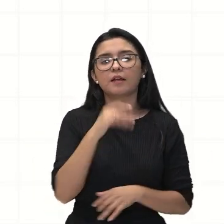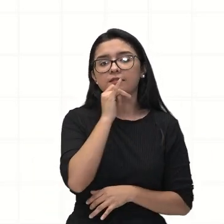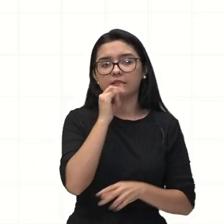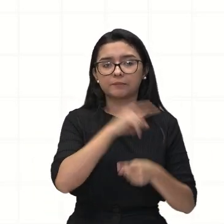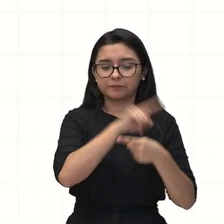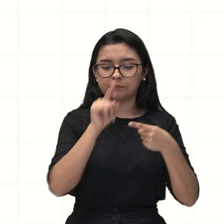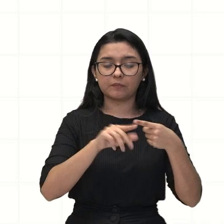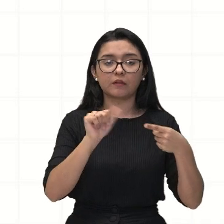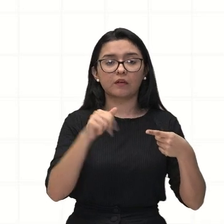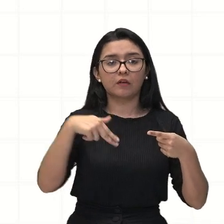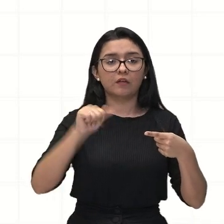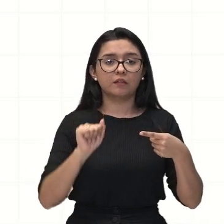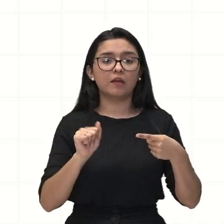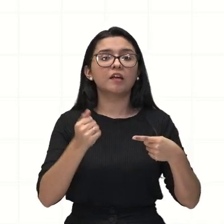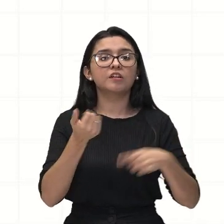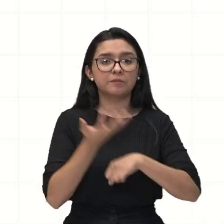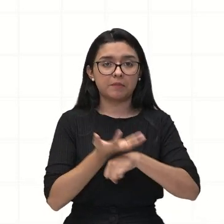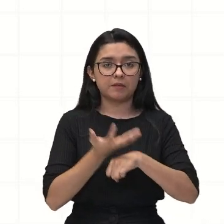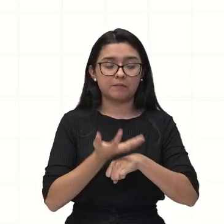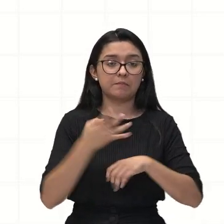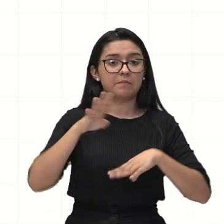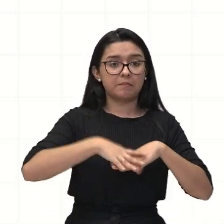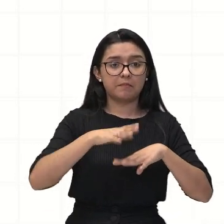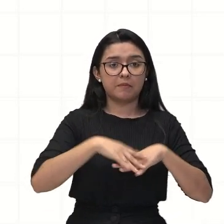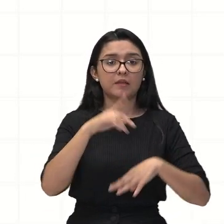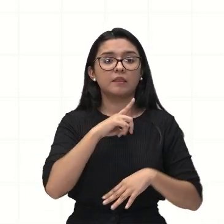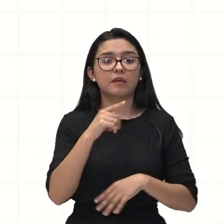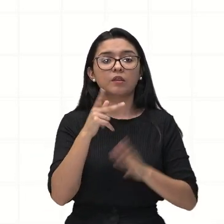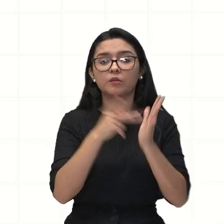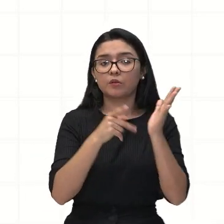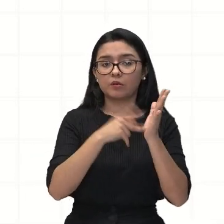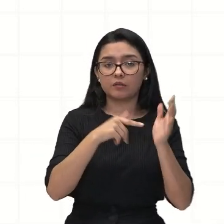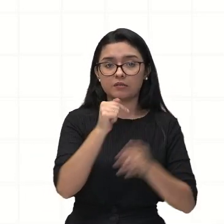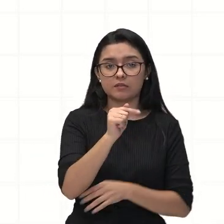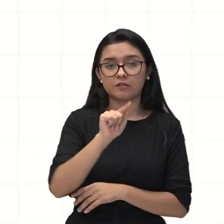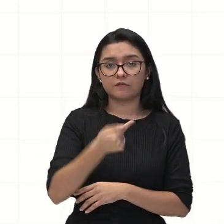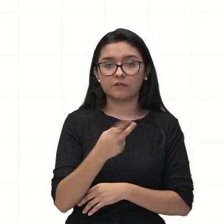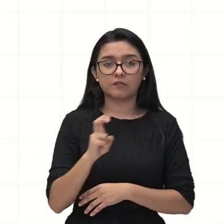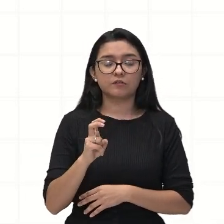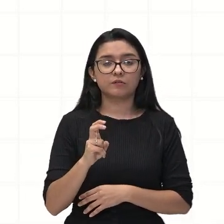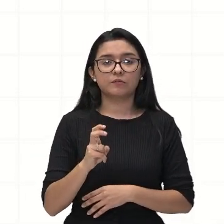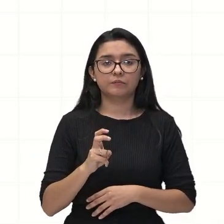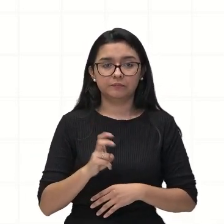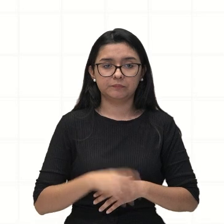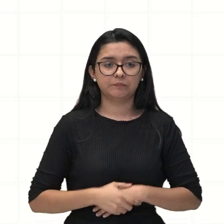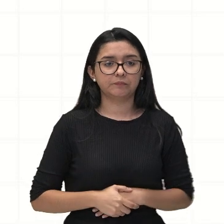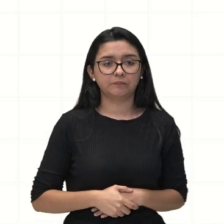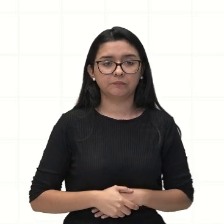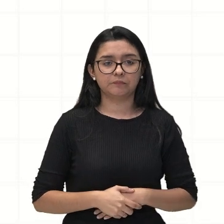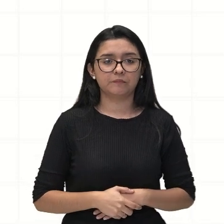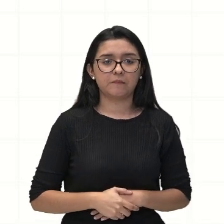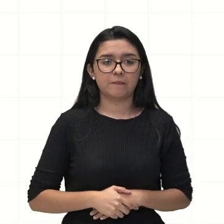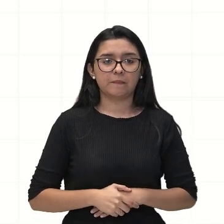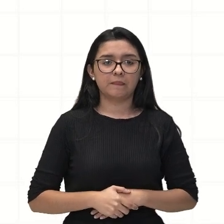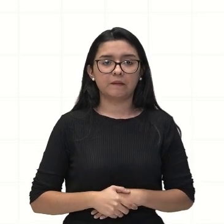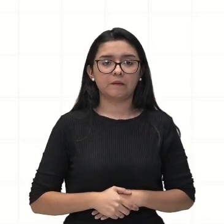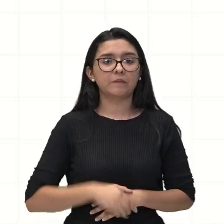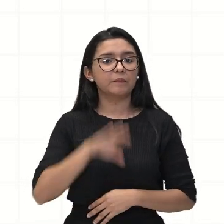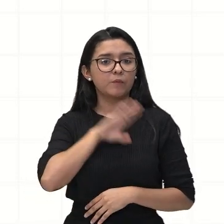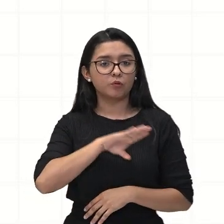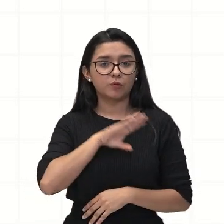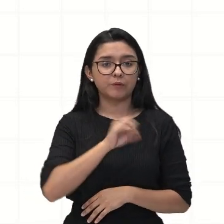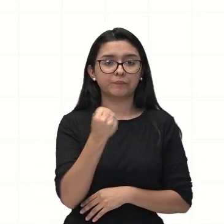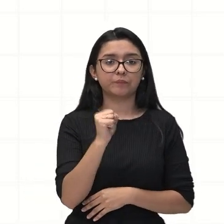em relação à matemática, nós temos o quê? Ela tirou 7,5. Língua